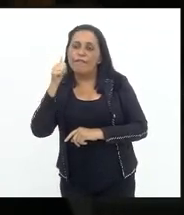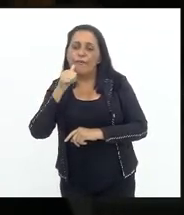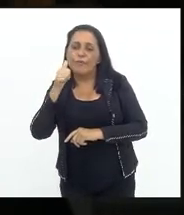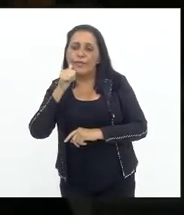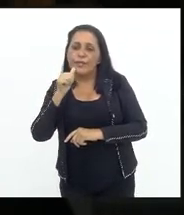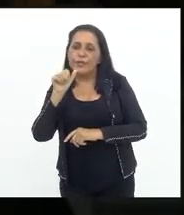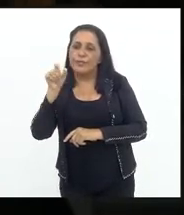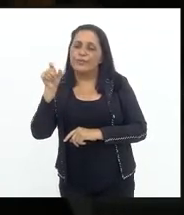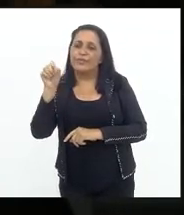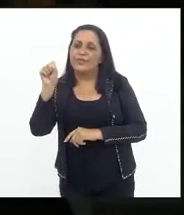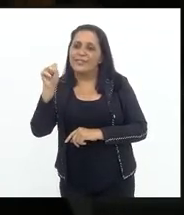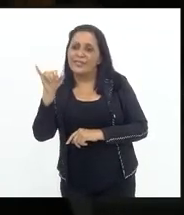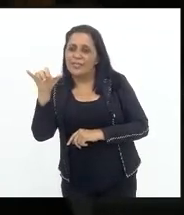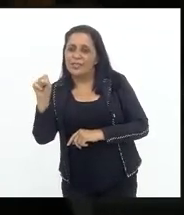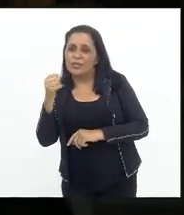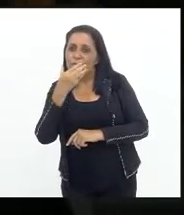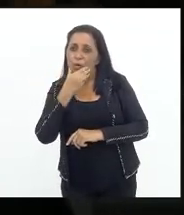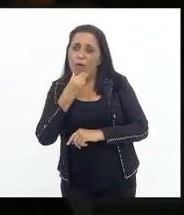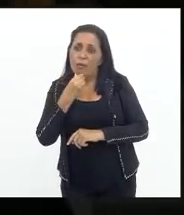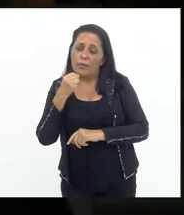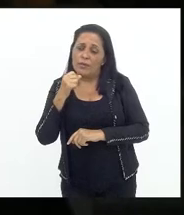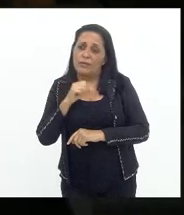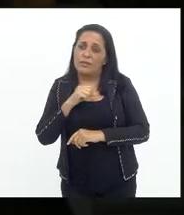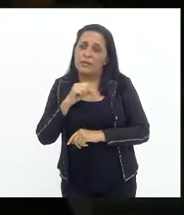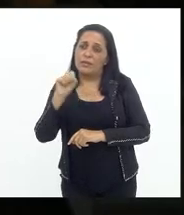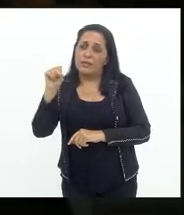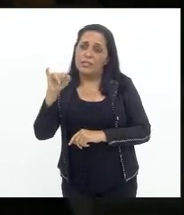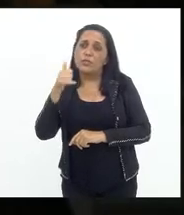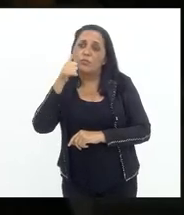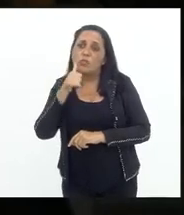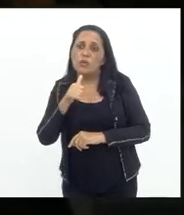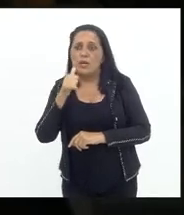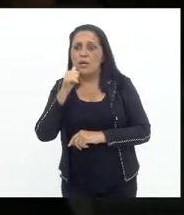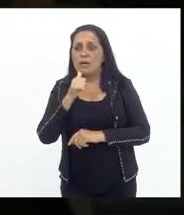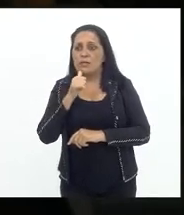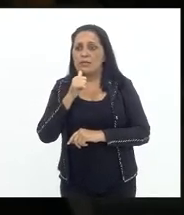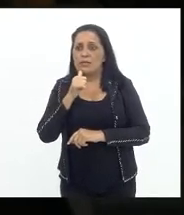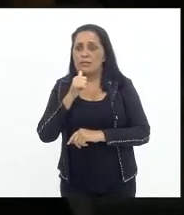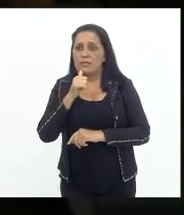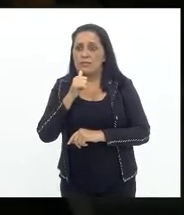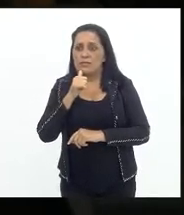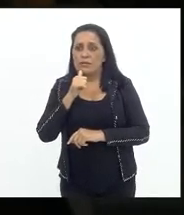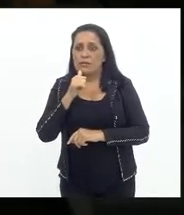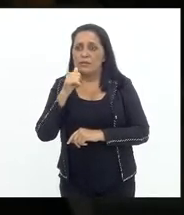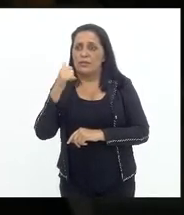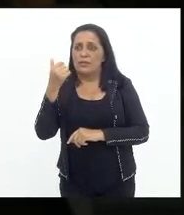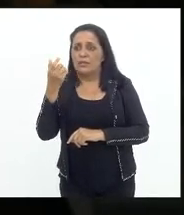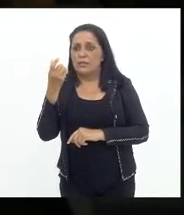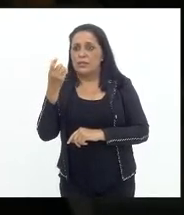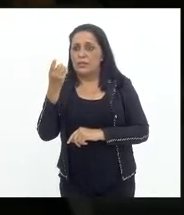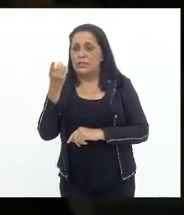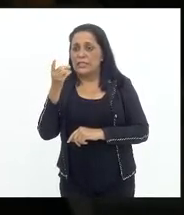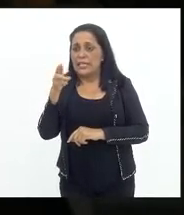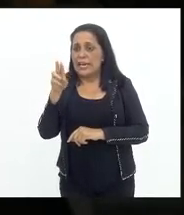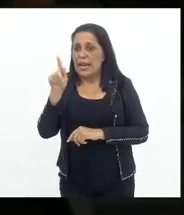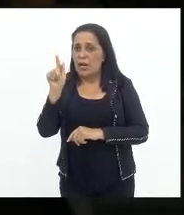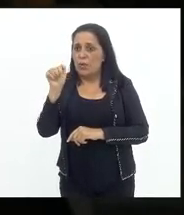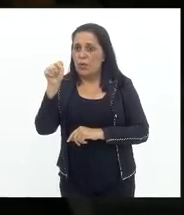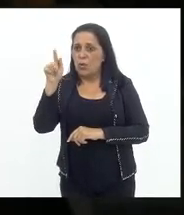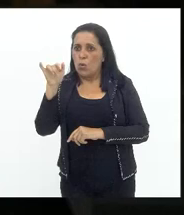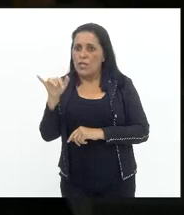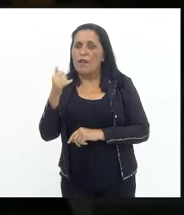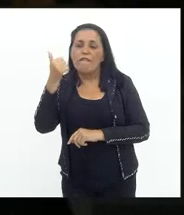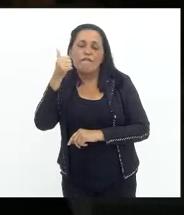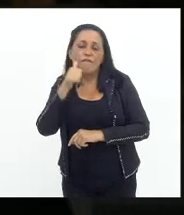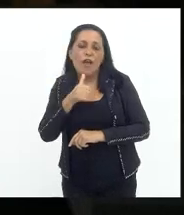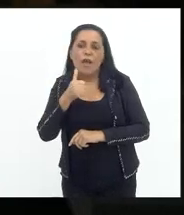cismasculinos, cishomens, cismulheres, drag queens, fêmeas para